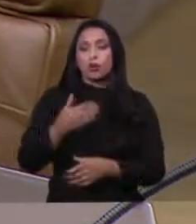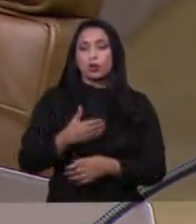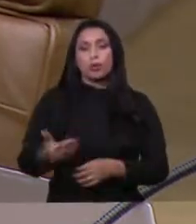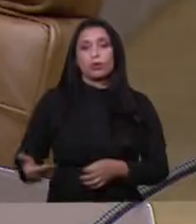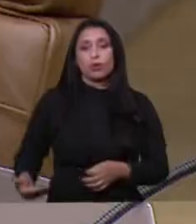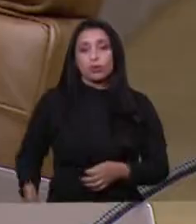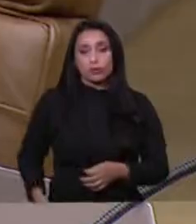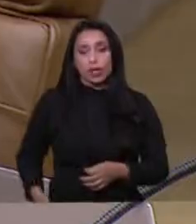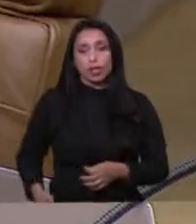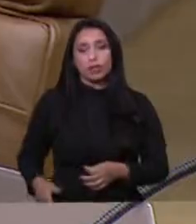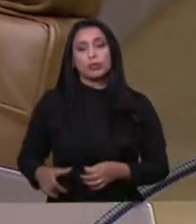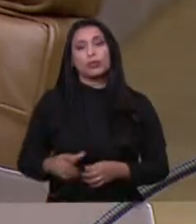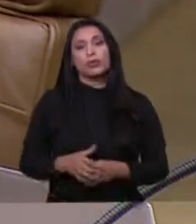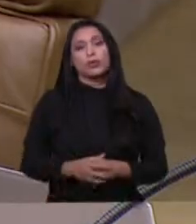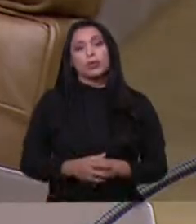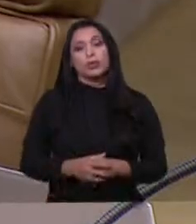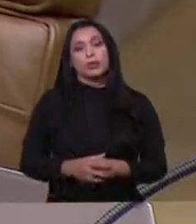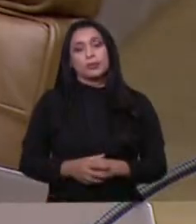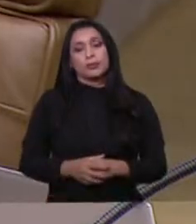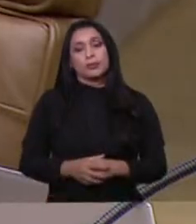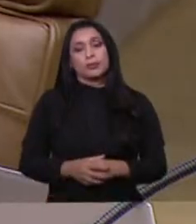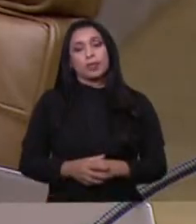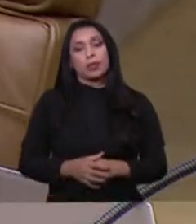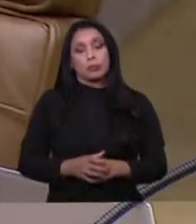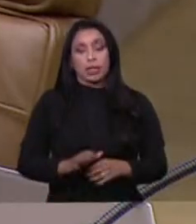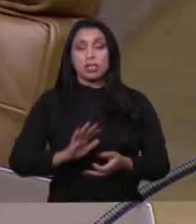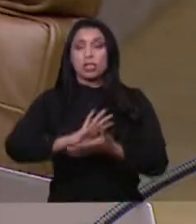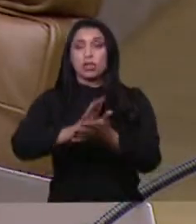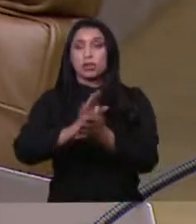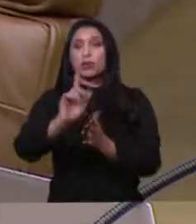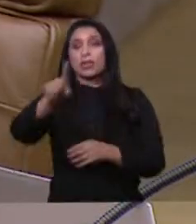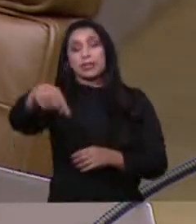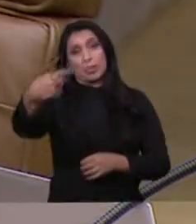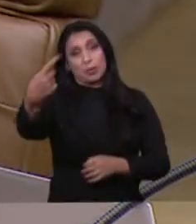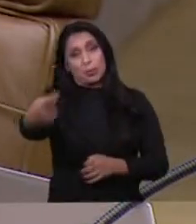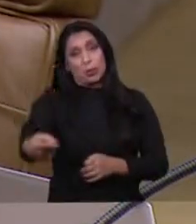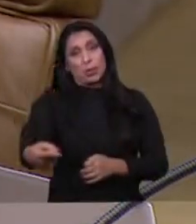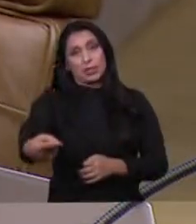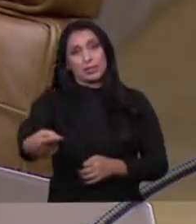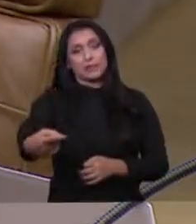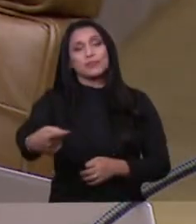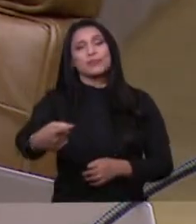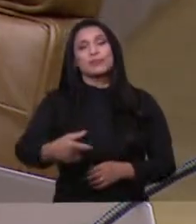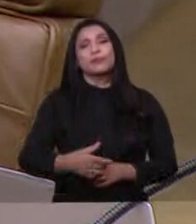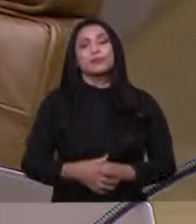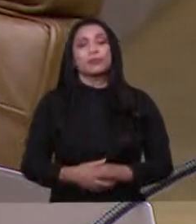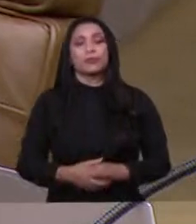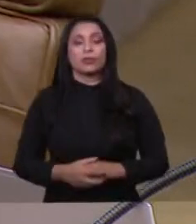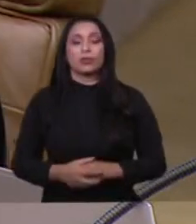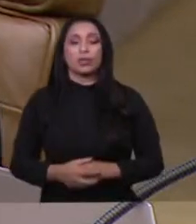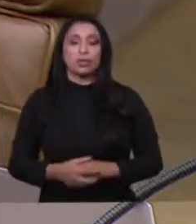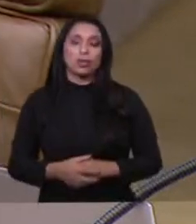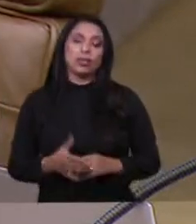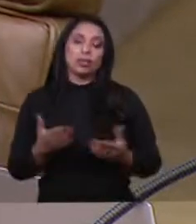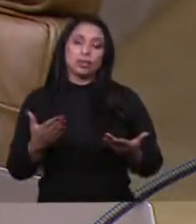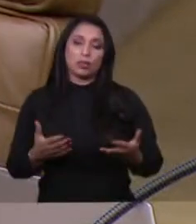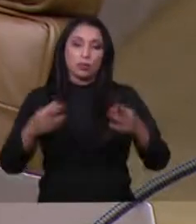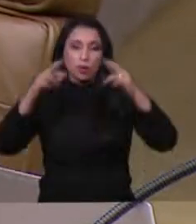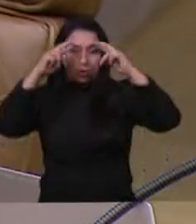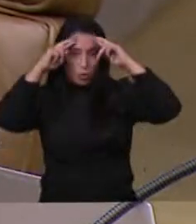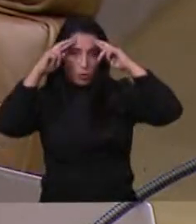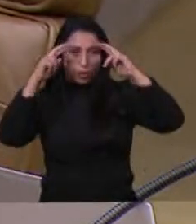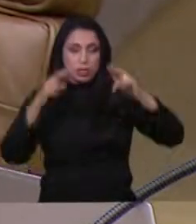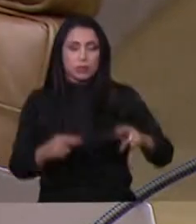plantar ou para pavimentar o que virá na sequência. Por isso é que, diferente, com todo respeito pelos que